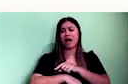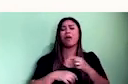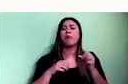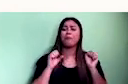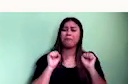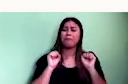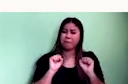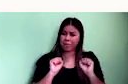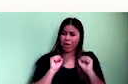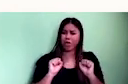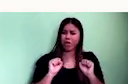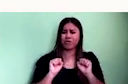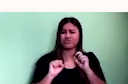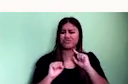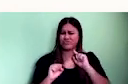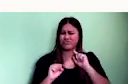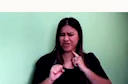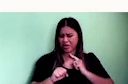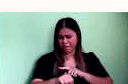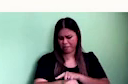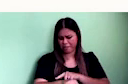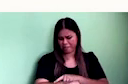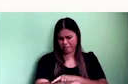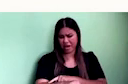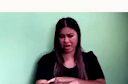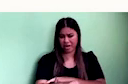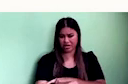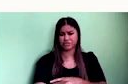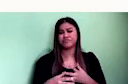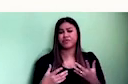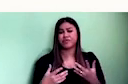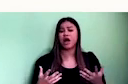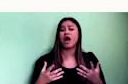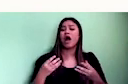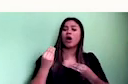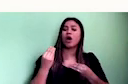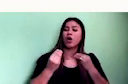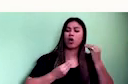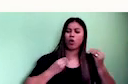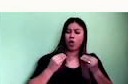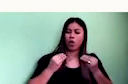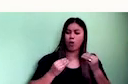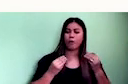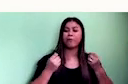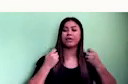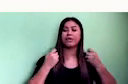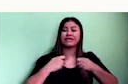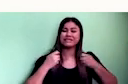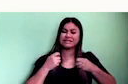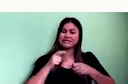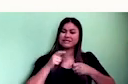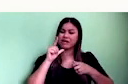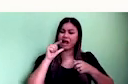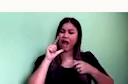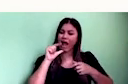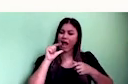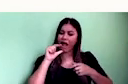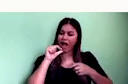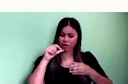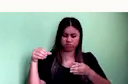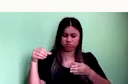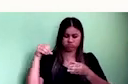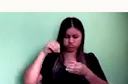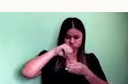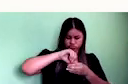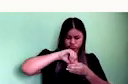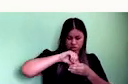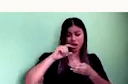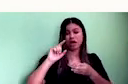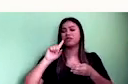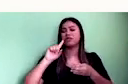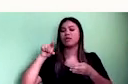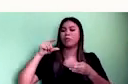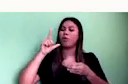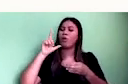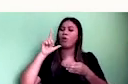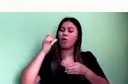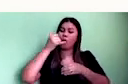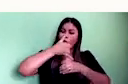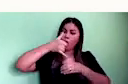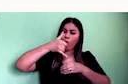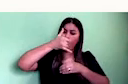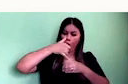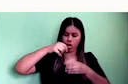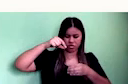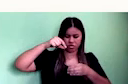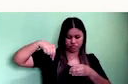tomar cuidado com o sol também. Geralmente vem na caixinha escrito, tem como se fosse uma bula, né, de medicamento, mas é do óleo essencial,